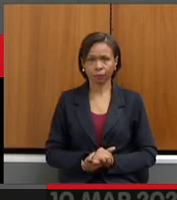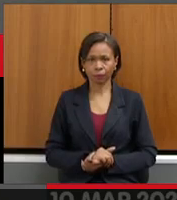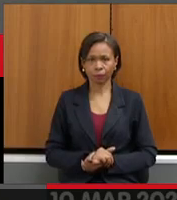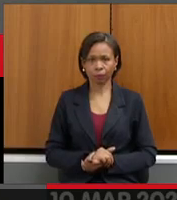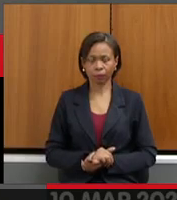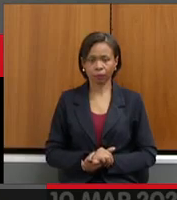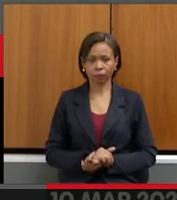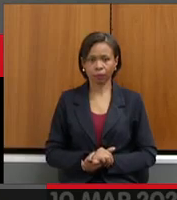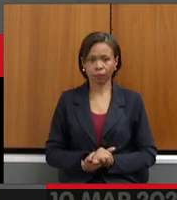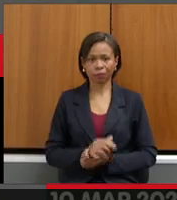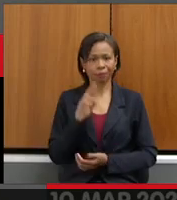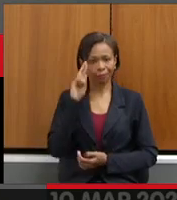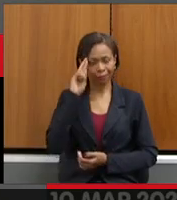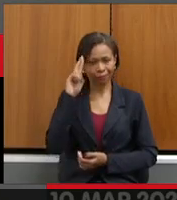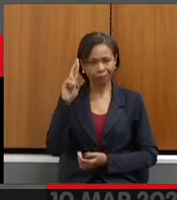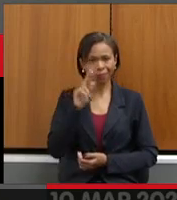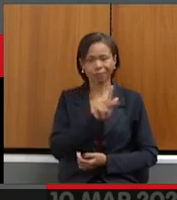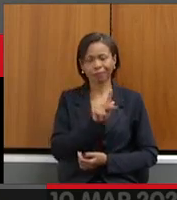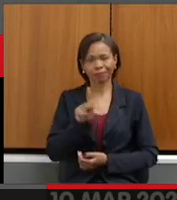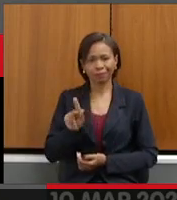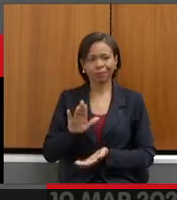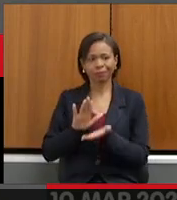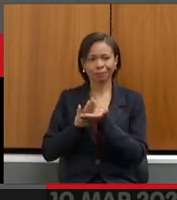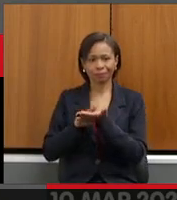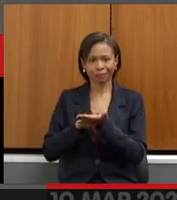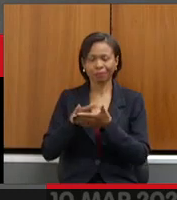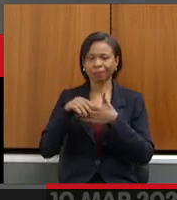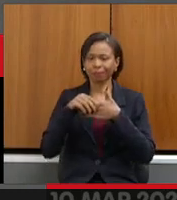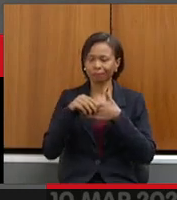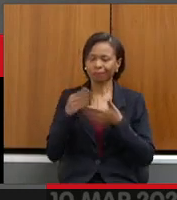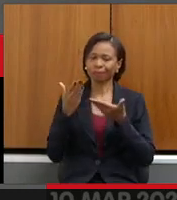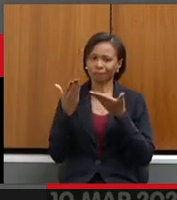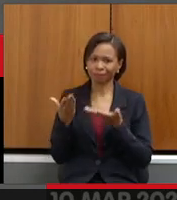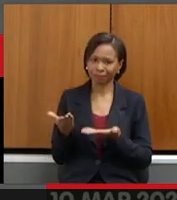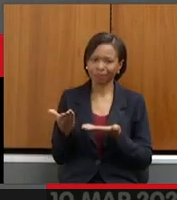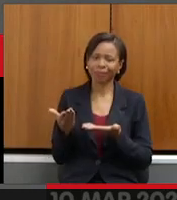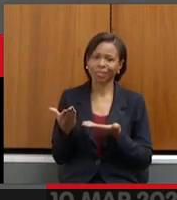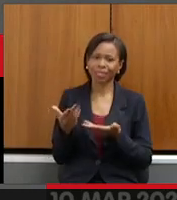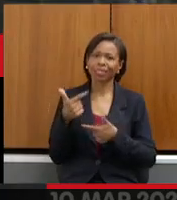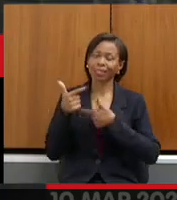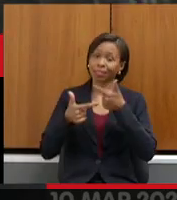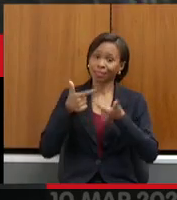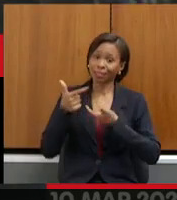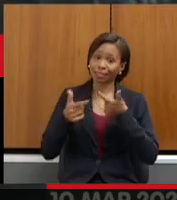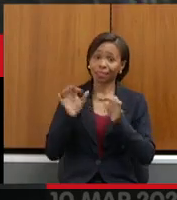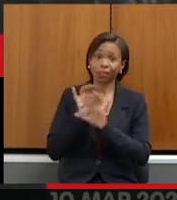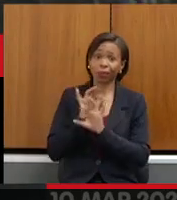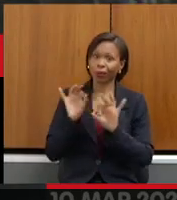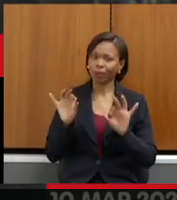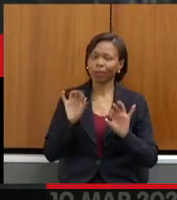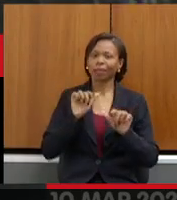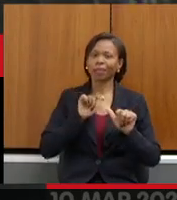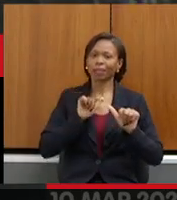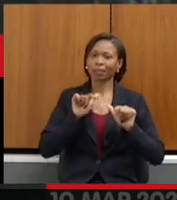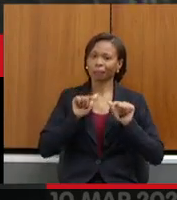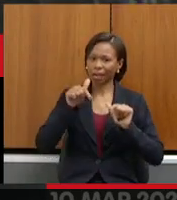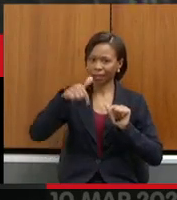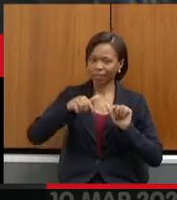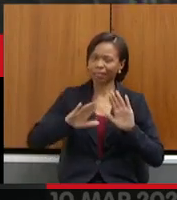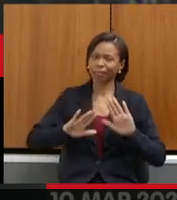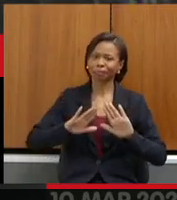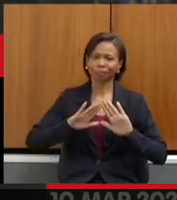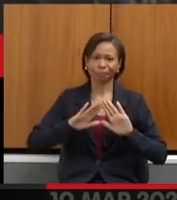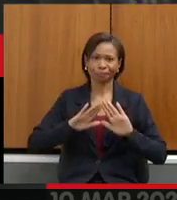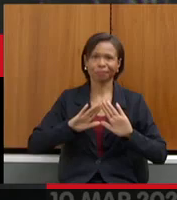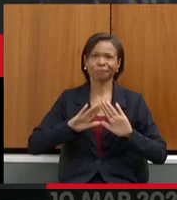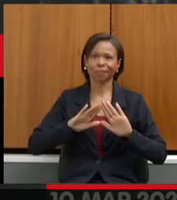o seu presidente quero parabenizar a vossa excelência pelo brilhante trabalho realizado nessa casa